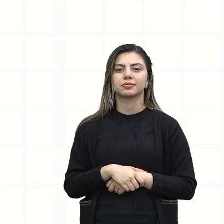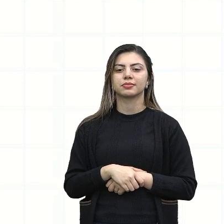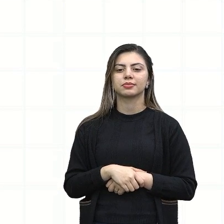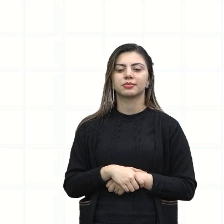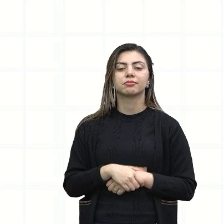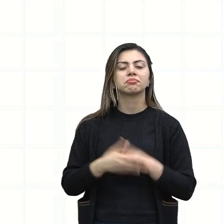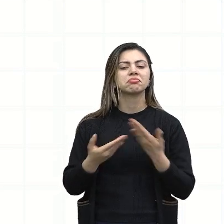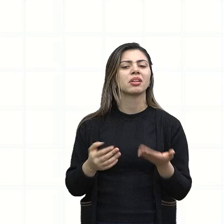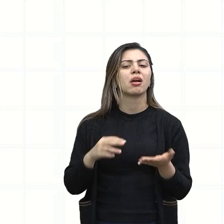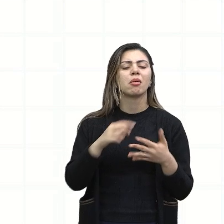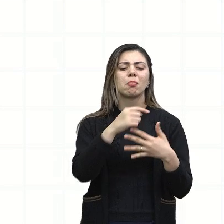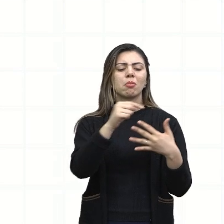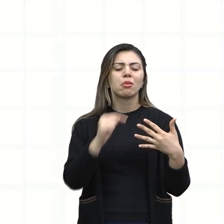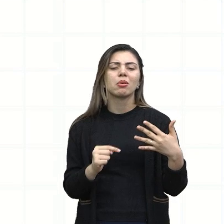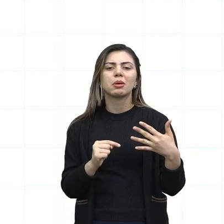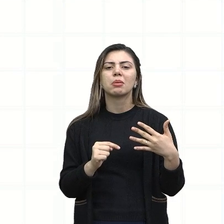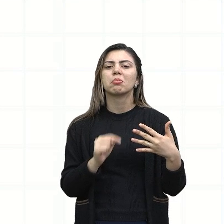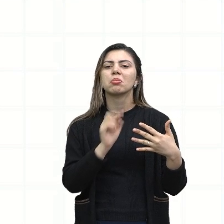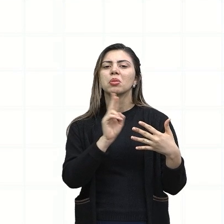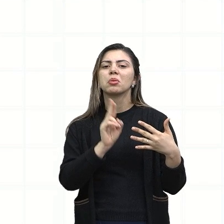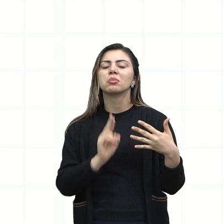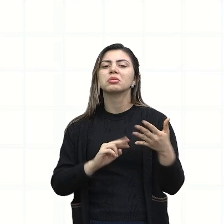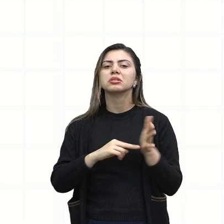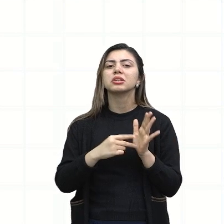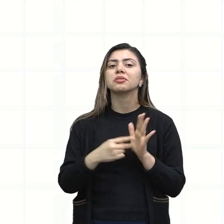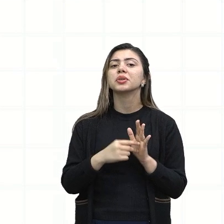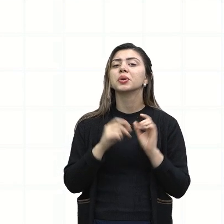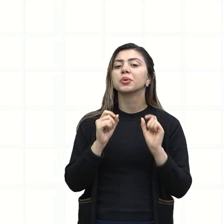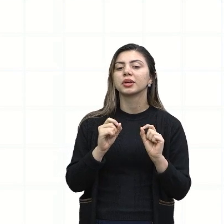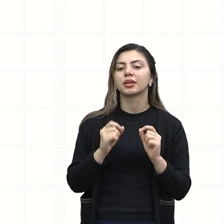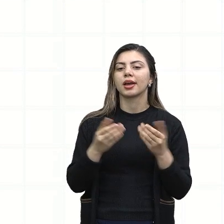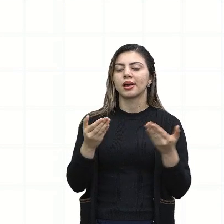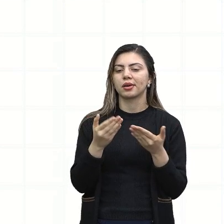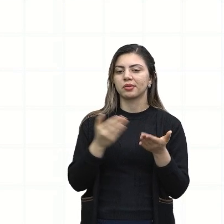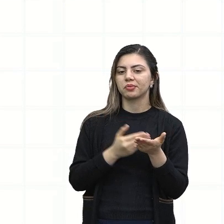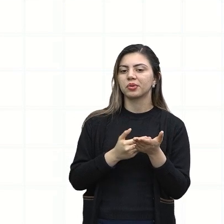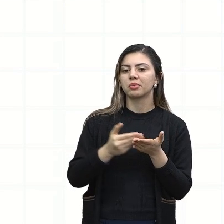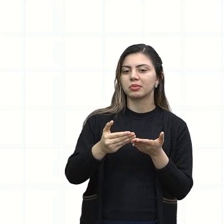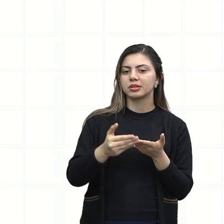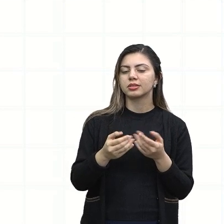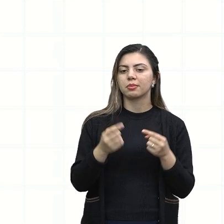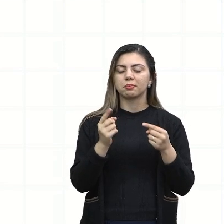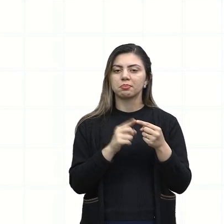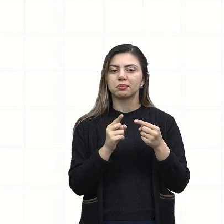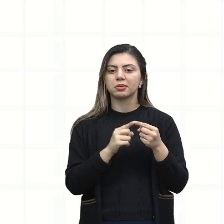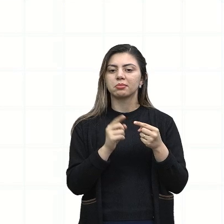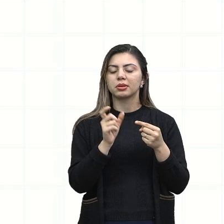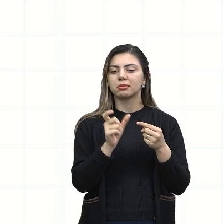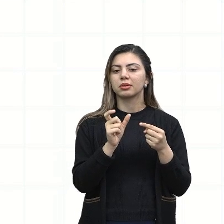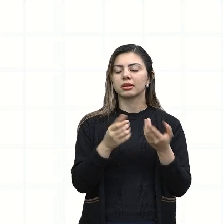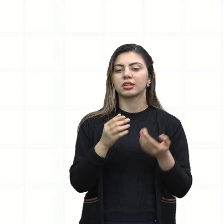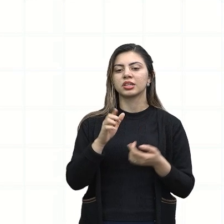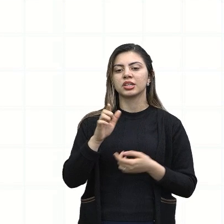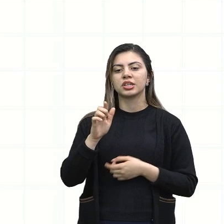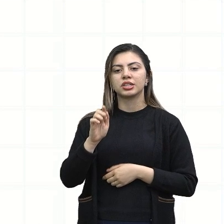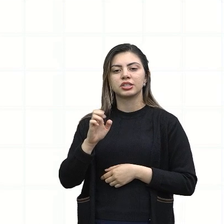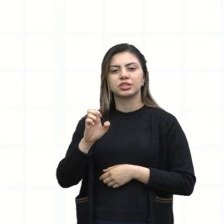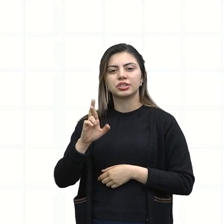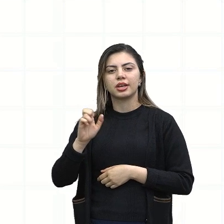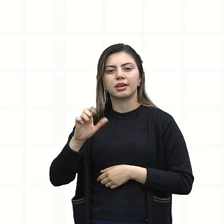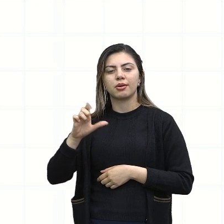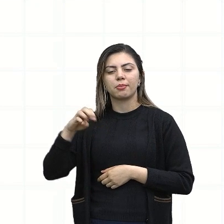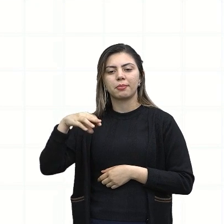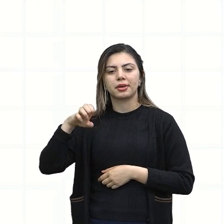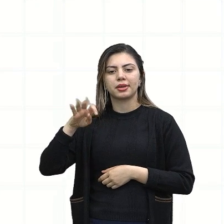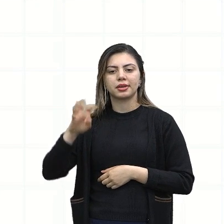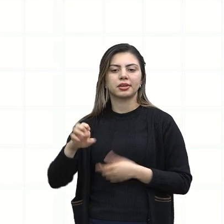O que significa essas palavras? Vamos começar aqui do usually. Usually significa geralmente.